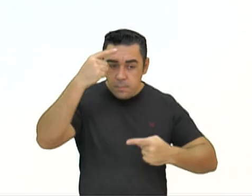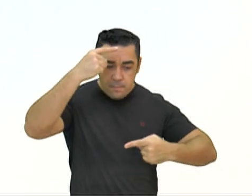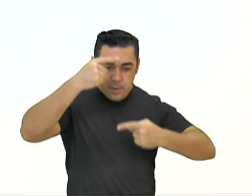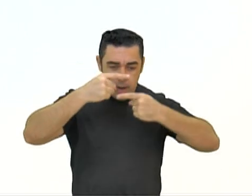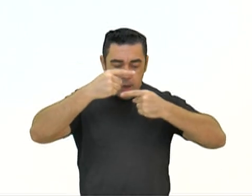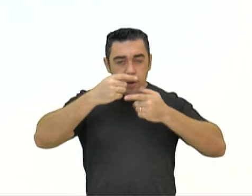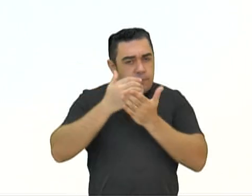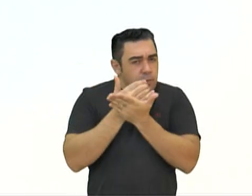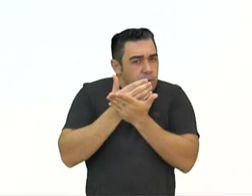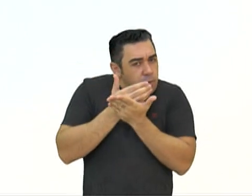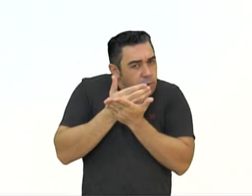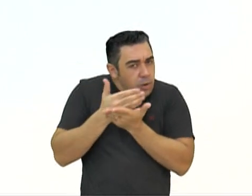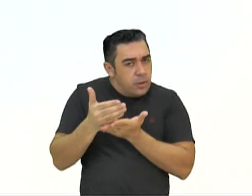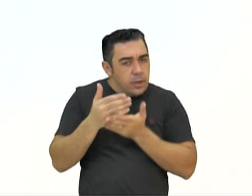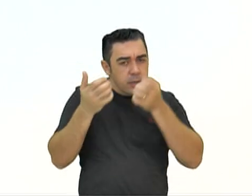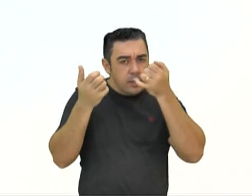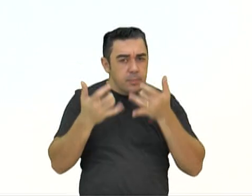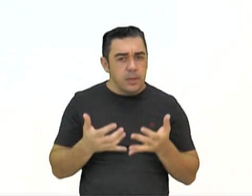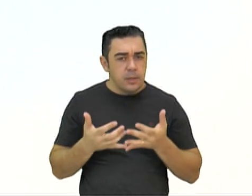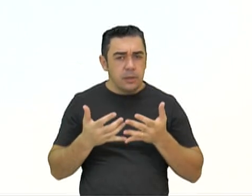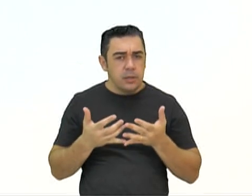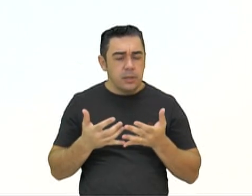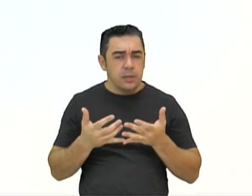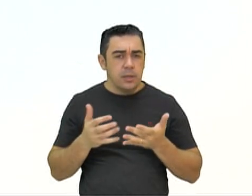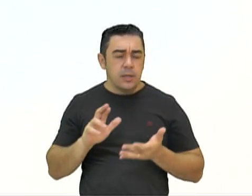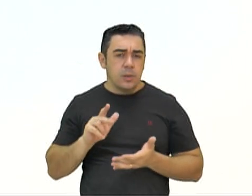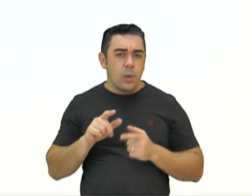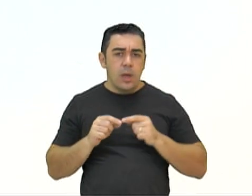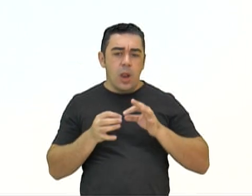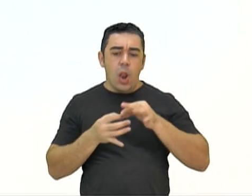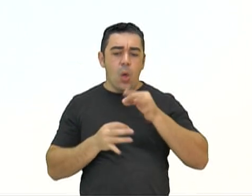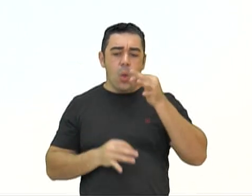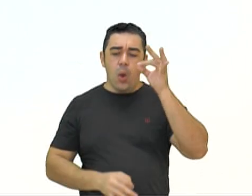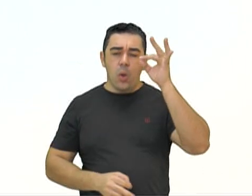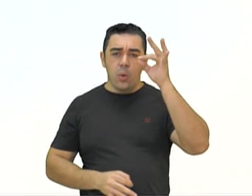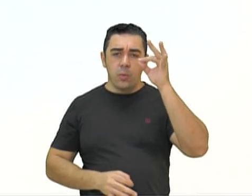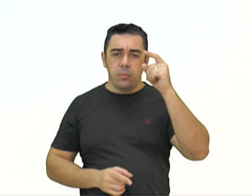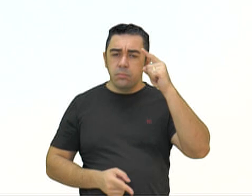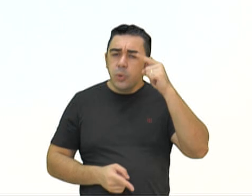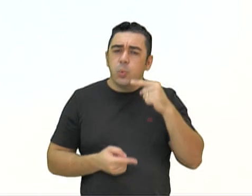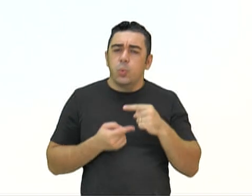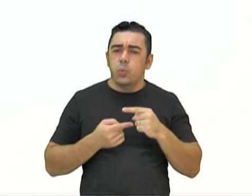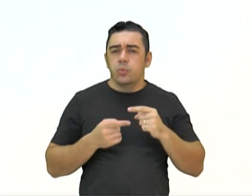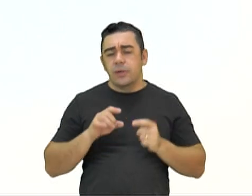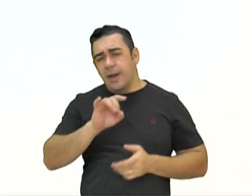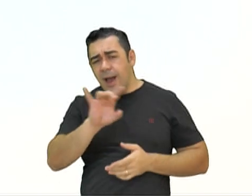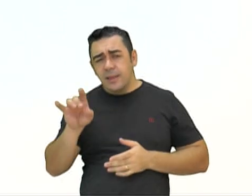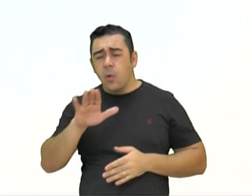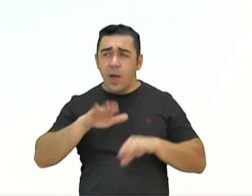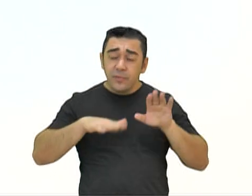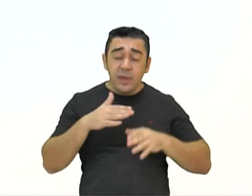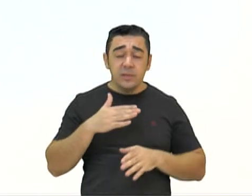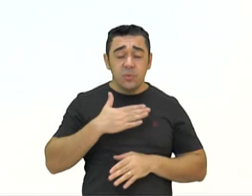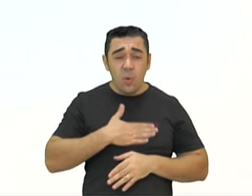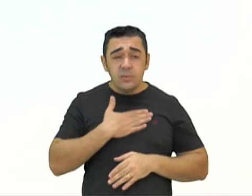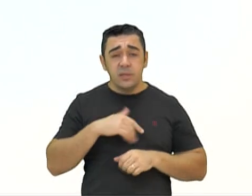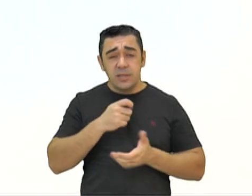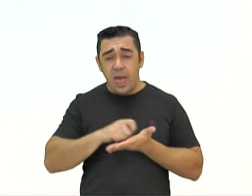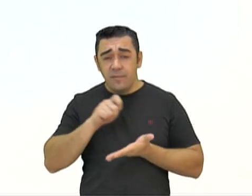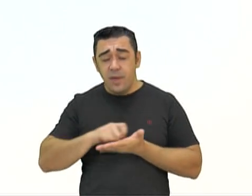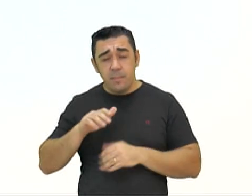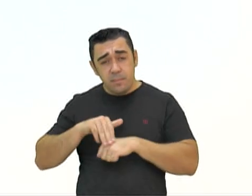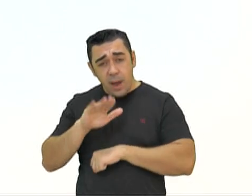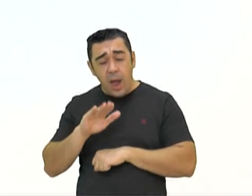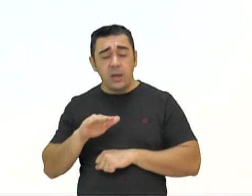inicial. E tamanho é uma coisa muito complicada da gente colocar, né? Isso vai da pessoa. Tem gente que escreve mais, tem gente que escreve menos. Tem